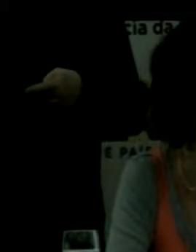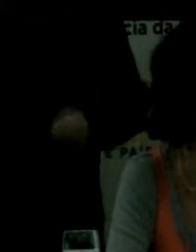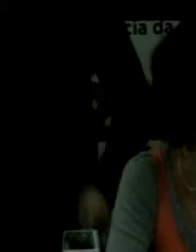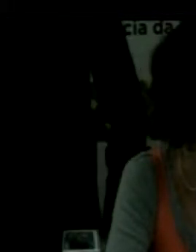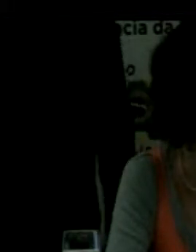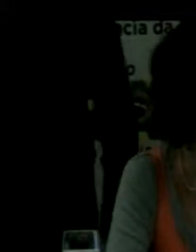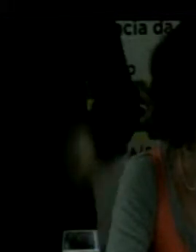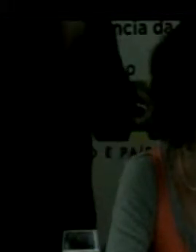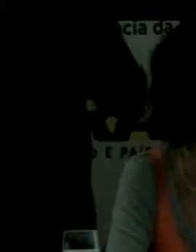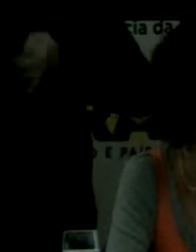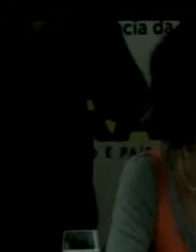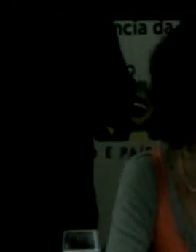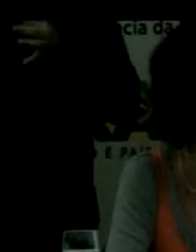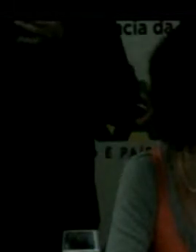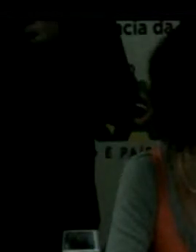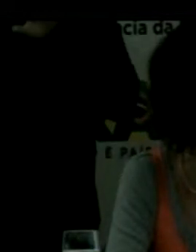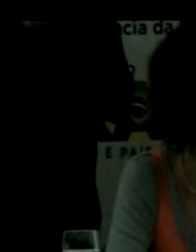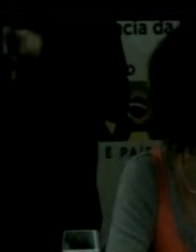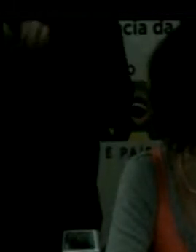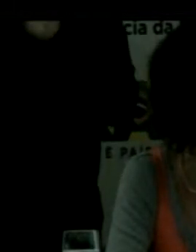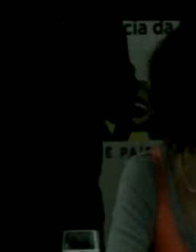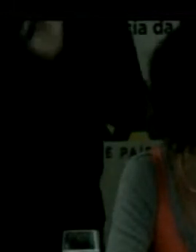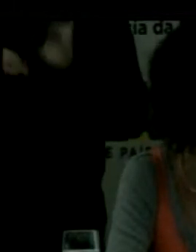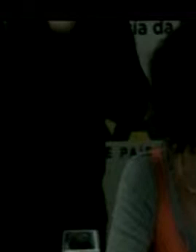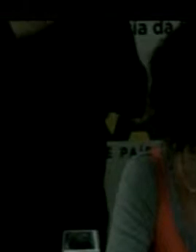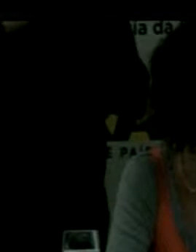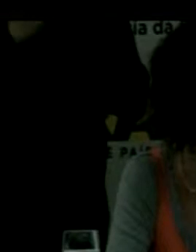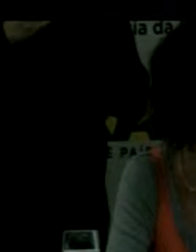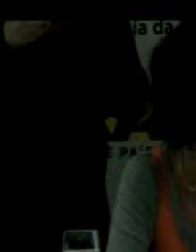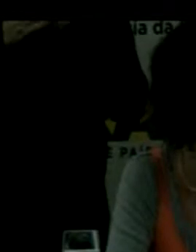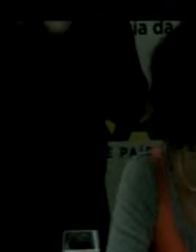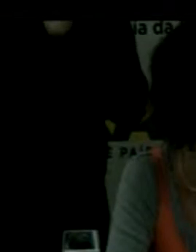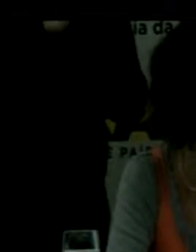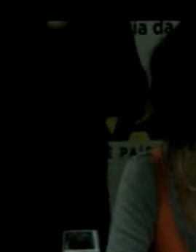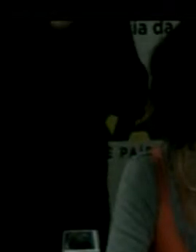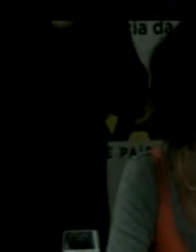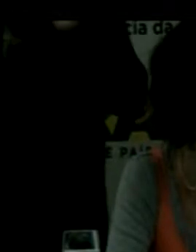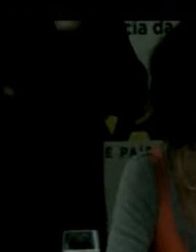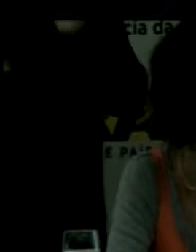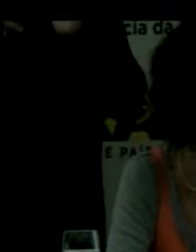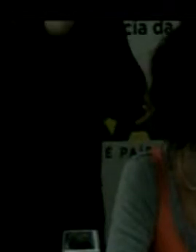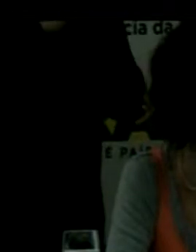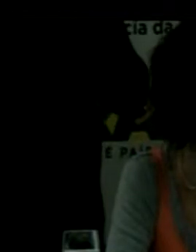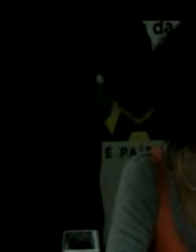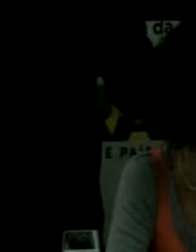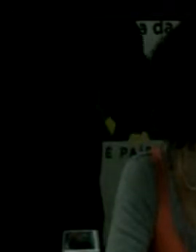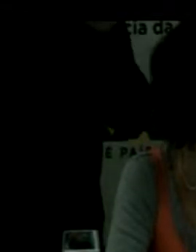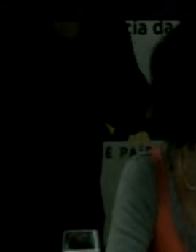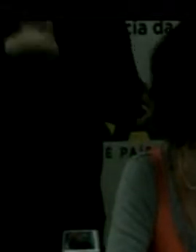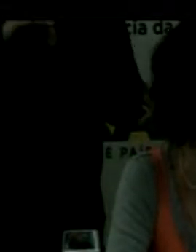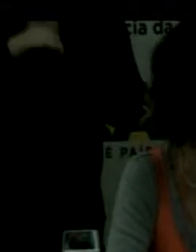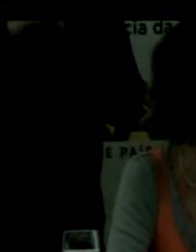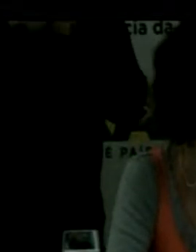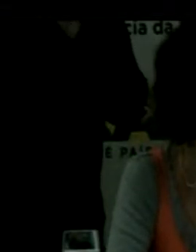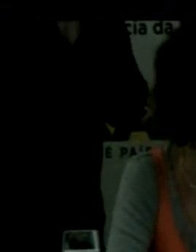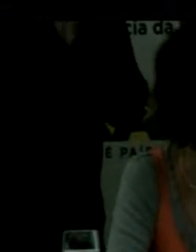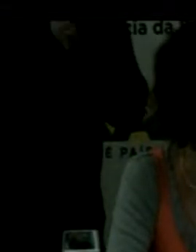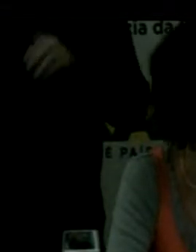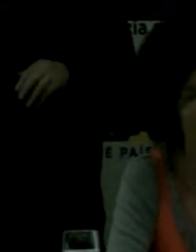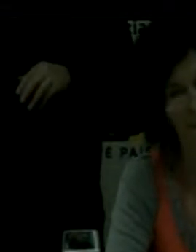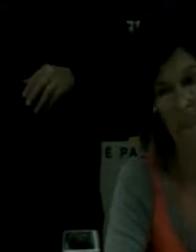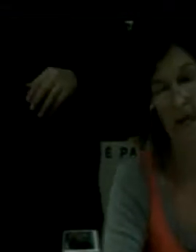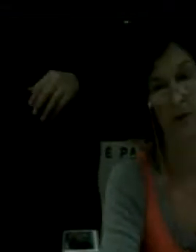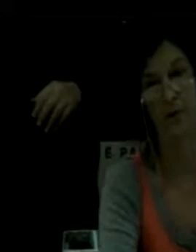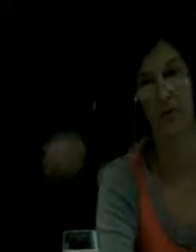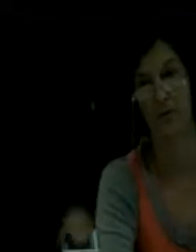uma proposta para a disseminação dos conteúdos e debates como processo nacional de consulta presencial e